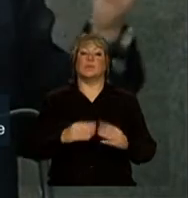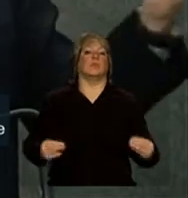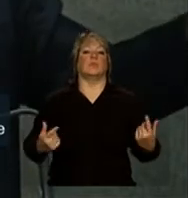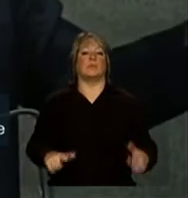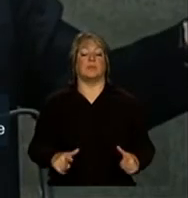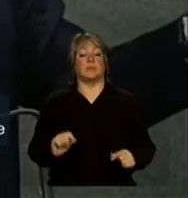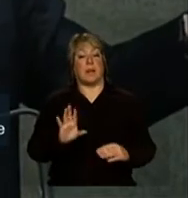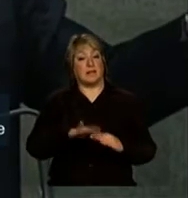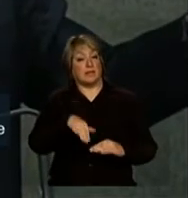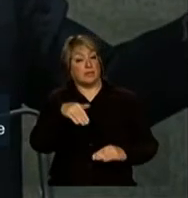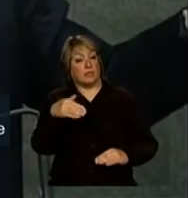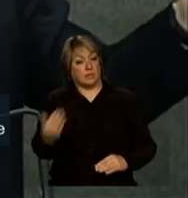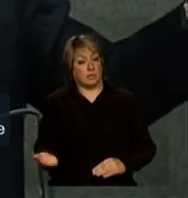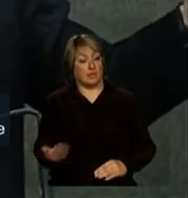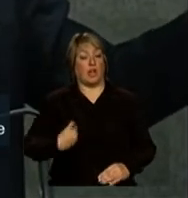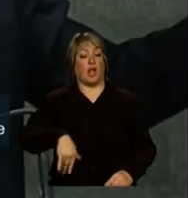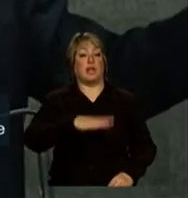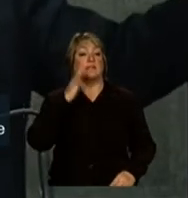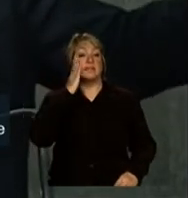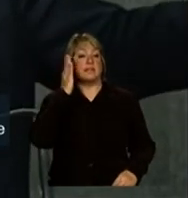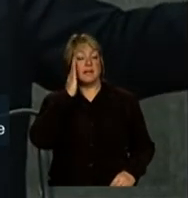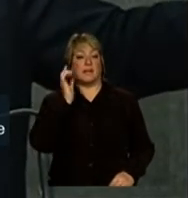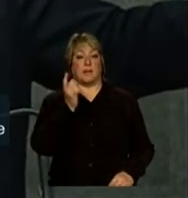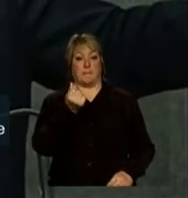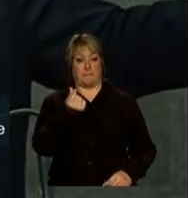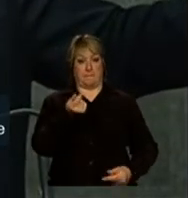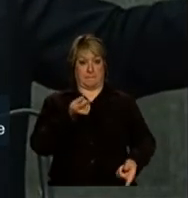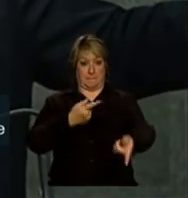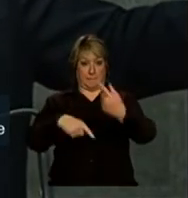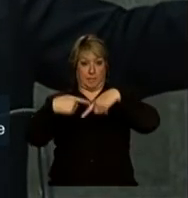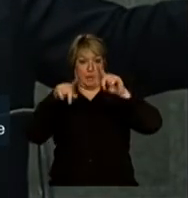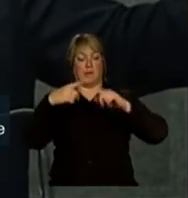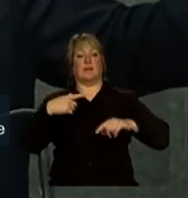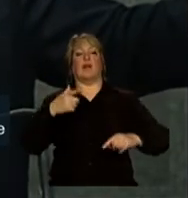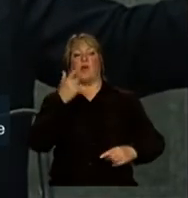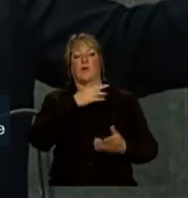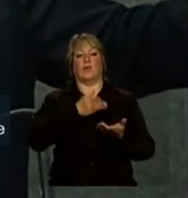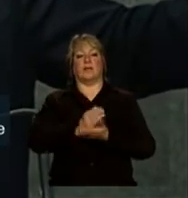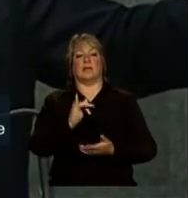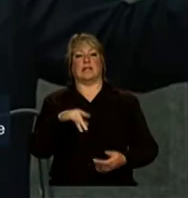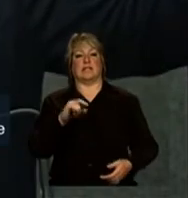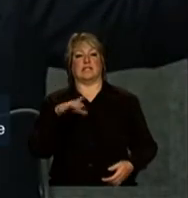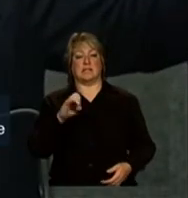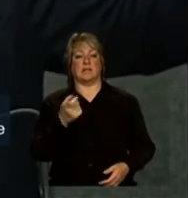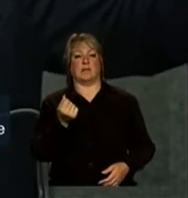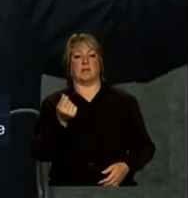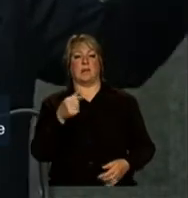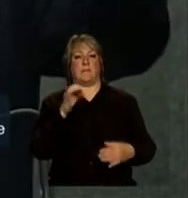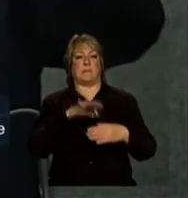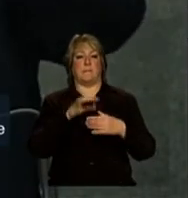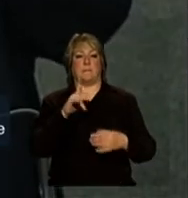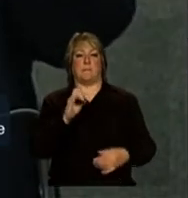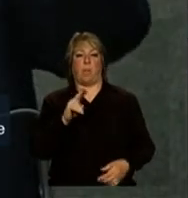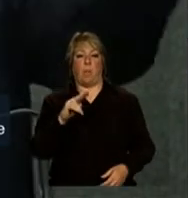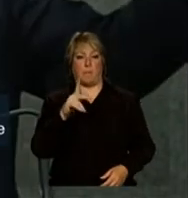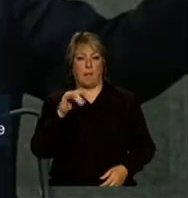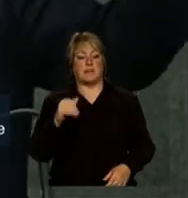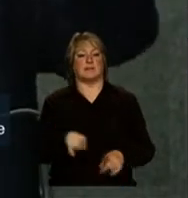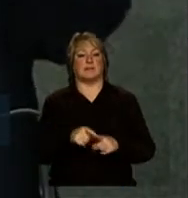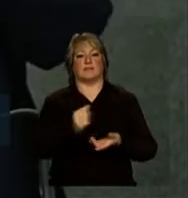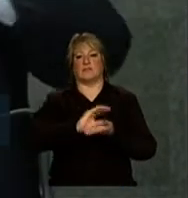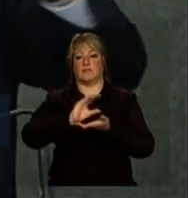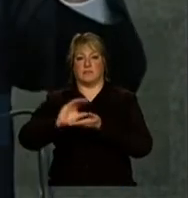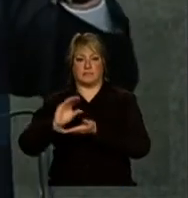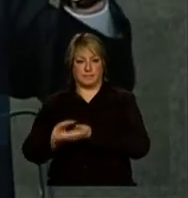na ID outro lado nós sabemos que a prosperidade passa pelo nosso indice de poupança e investimento isso é um